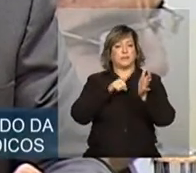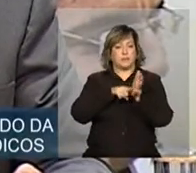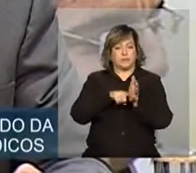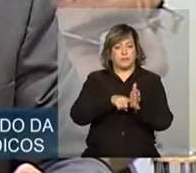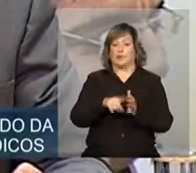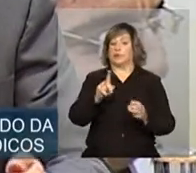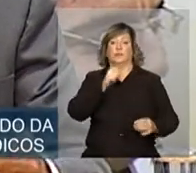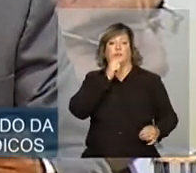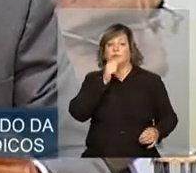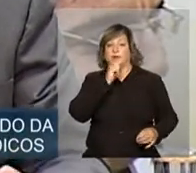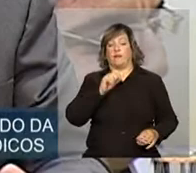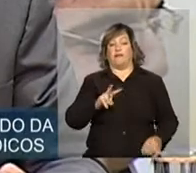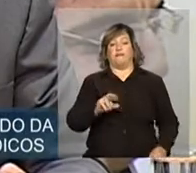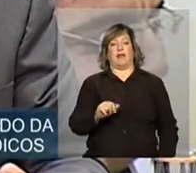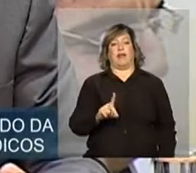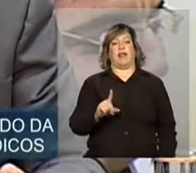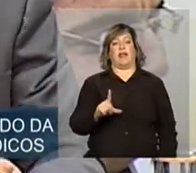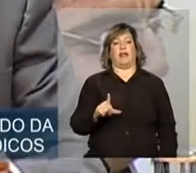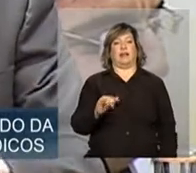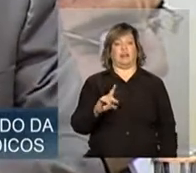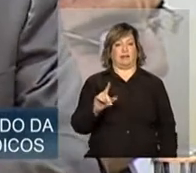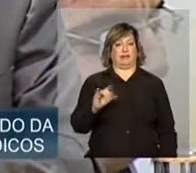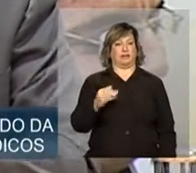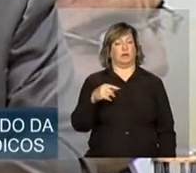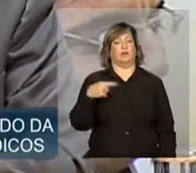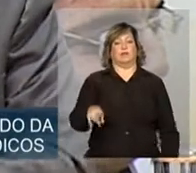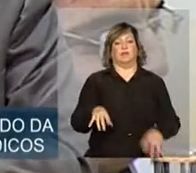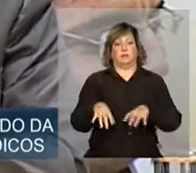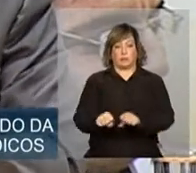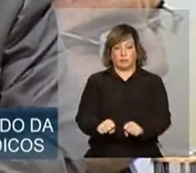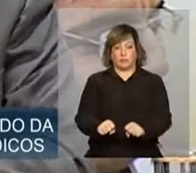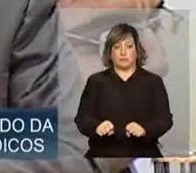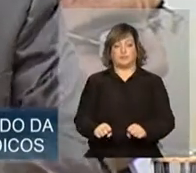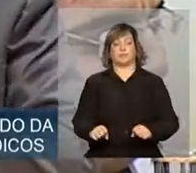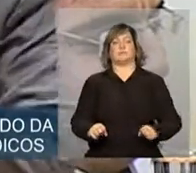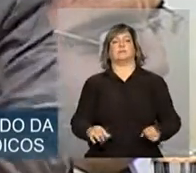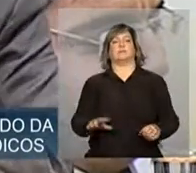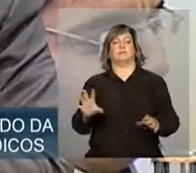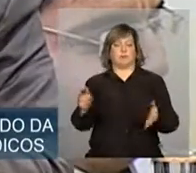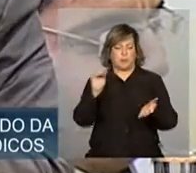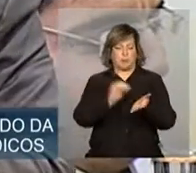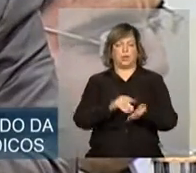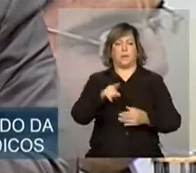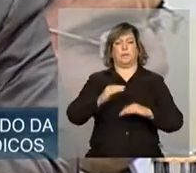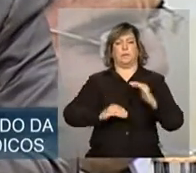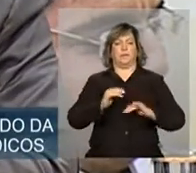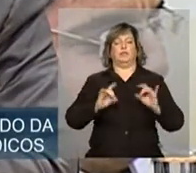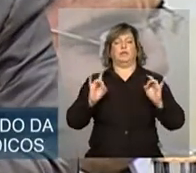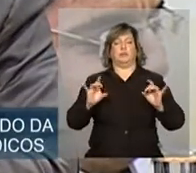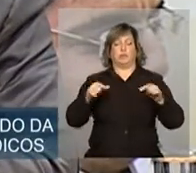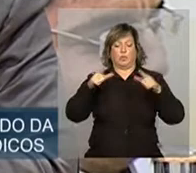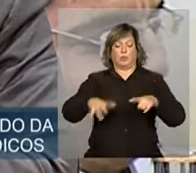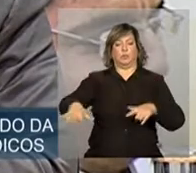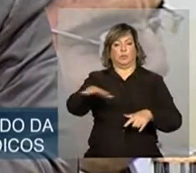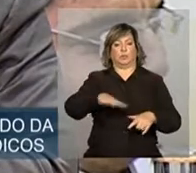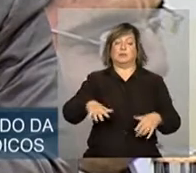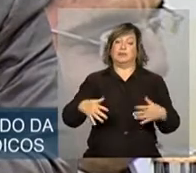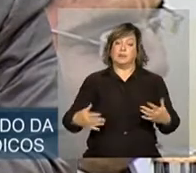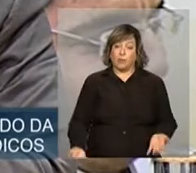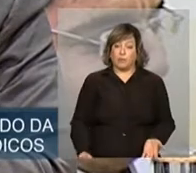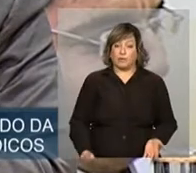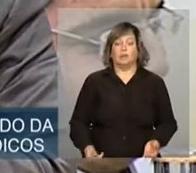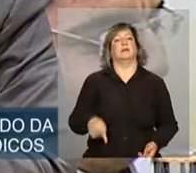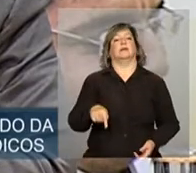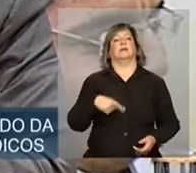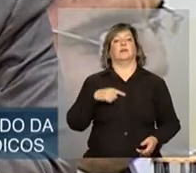faz a validação diploma faz uma variação dos profissional e fixa atuação desse profissional de forma exclusiva naquela região então o